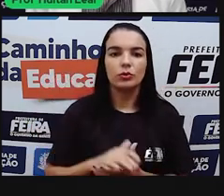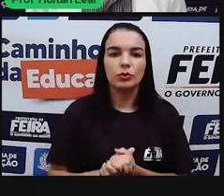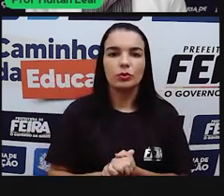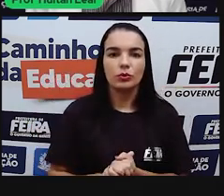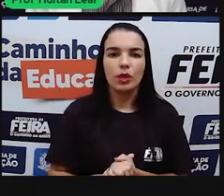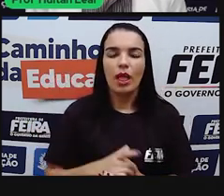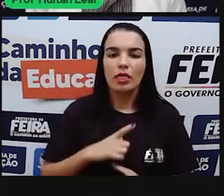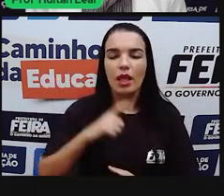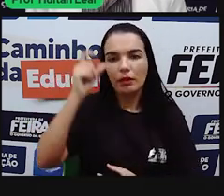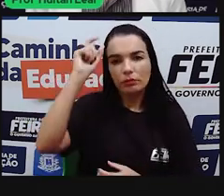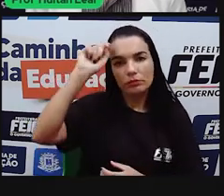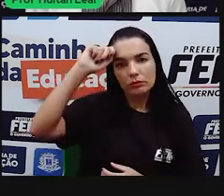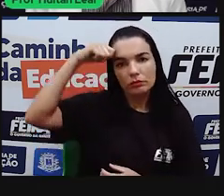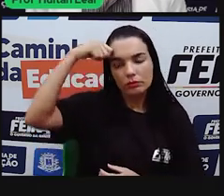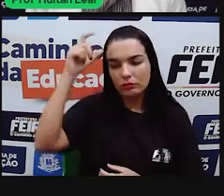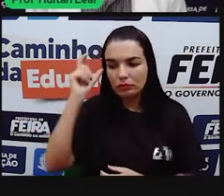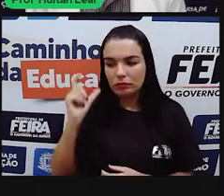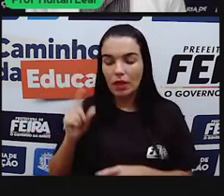sou afrodescendente